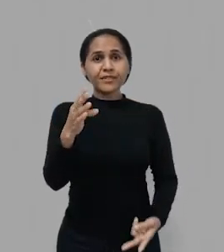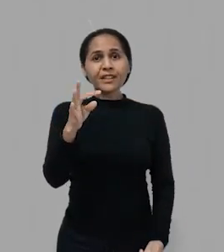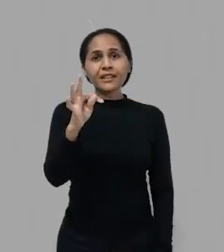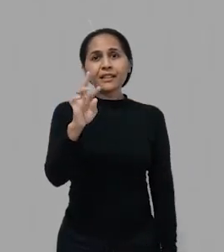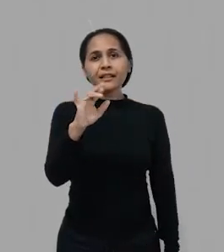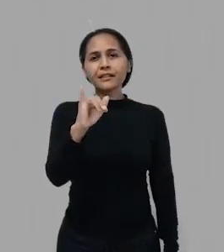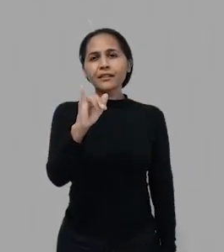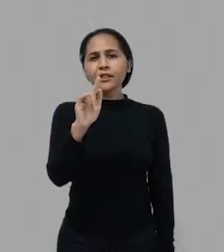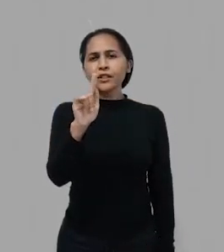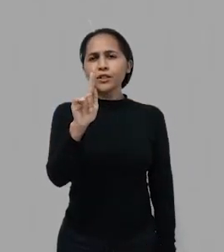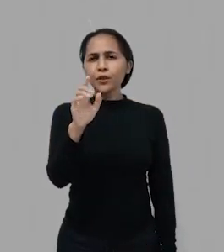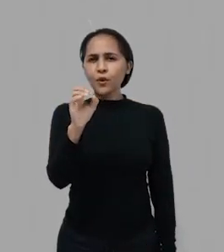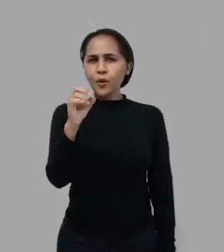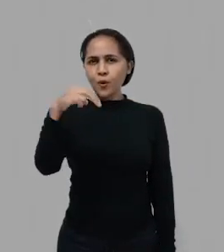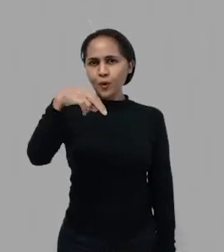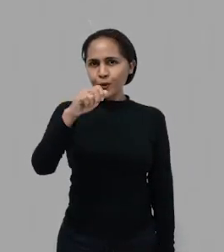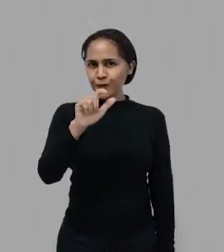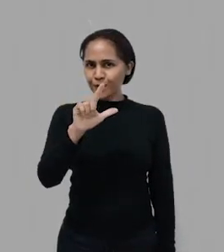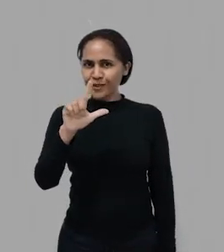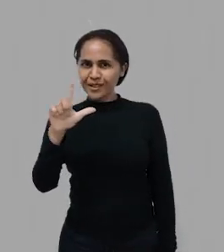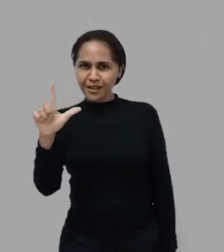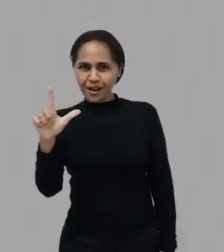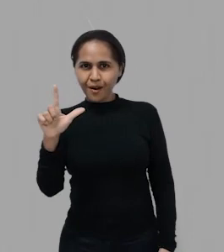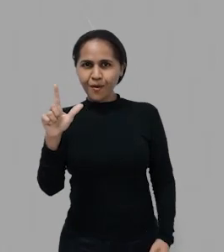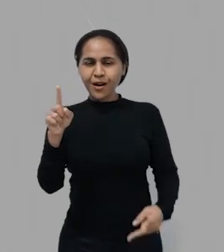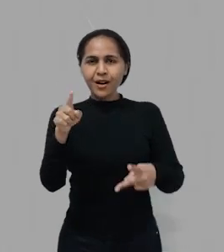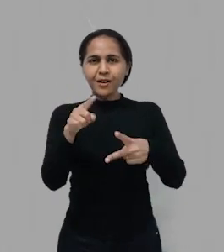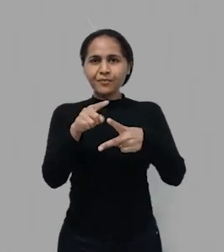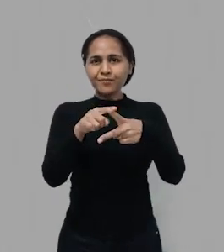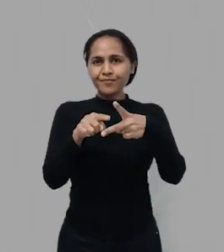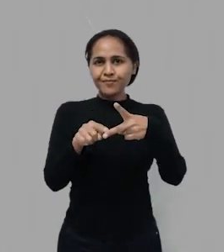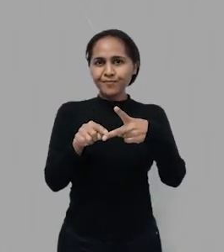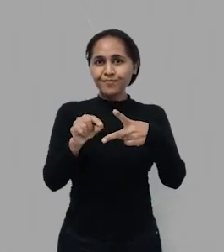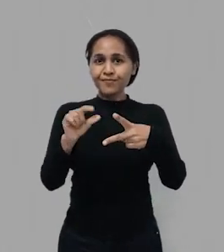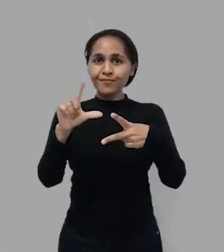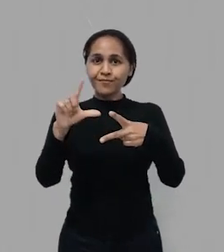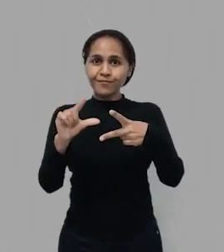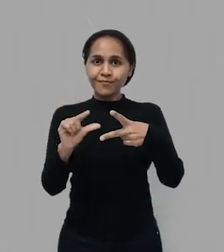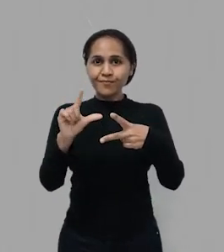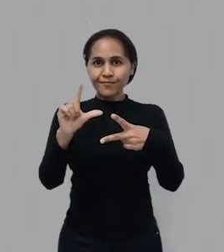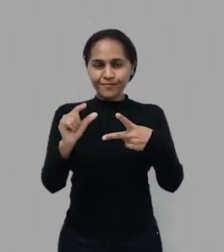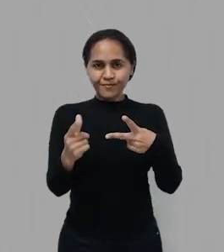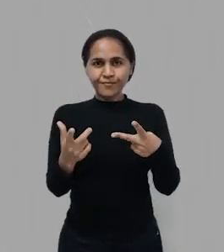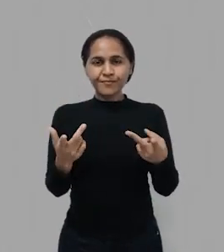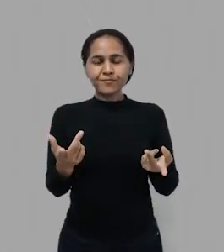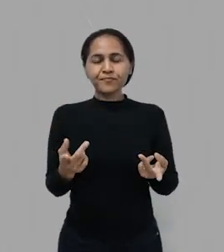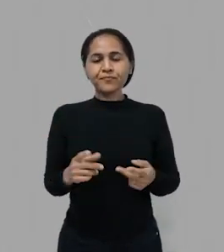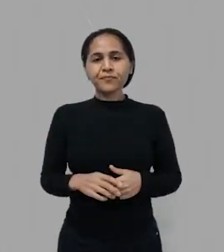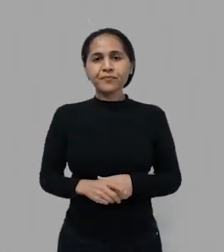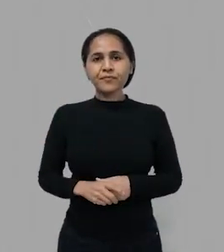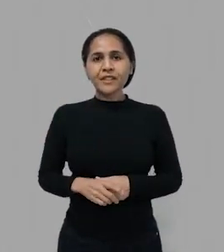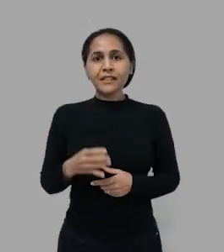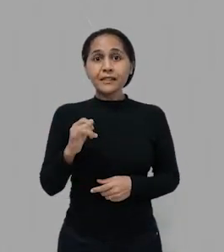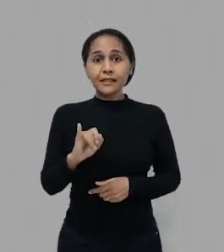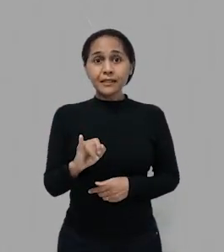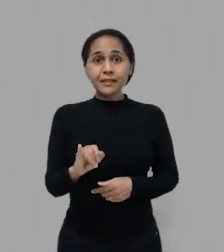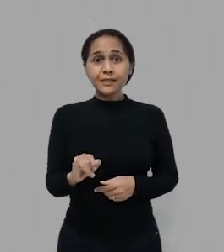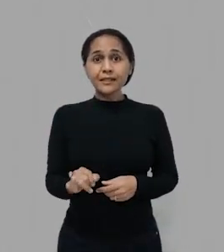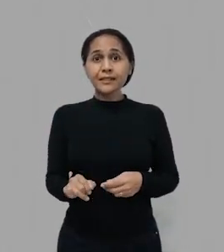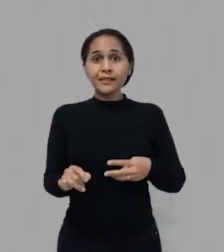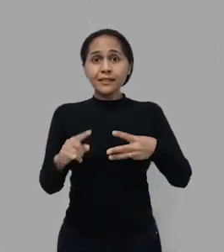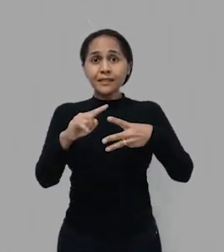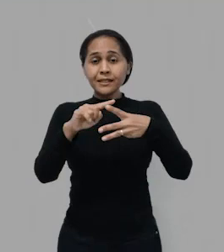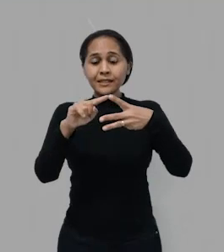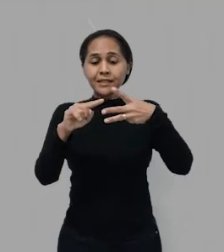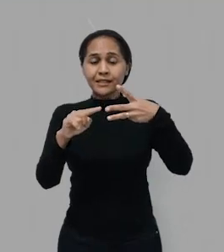plano. Então nós temos um ângulo de 120 graus, né, forma uma espécie de triângulo. Se tivermos uma ligação tripla